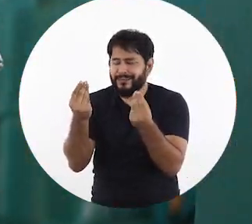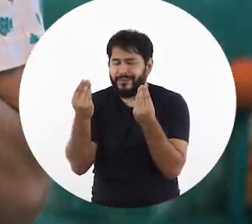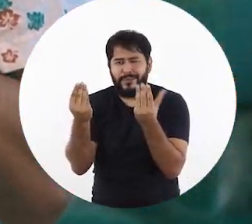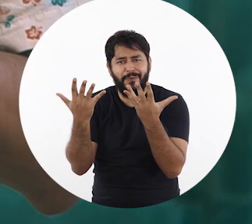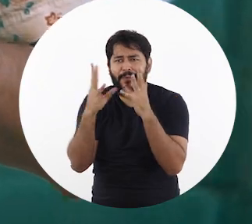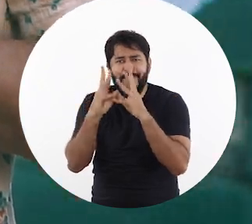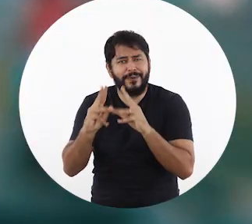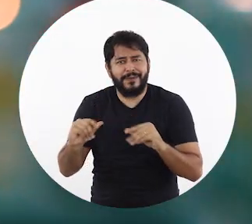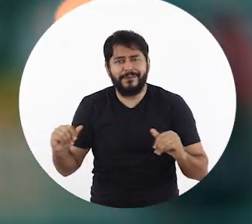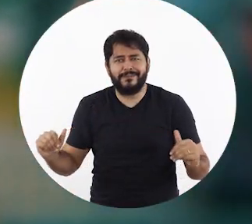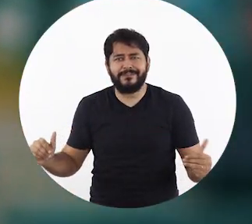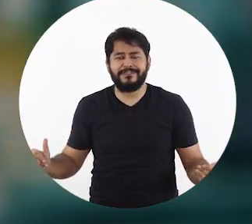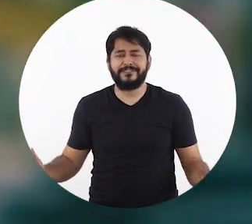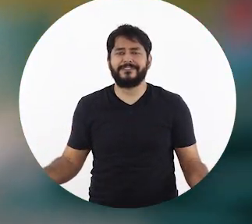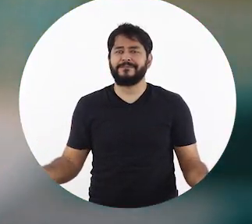Recife.